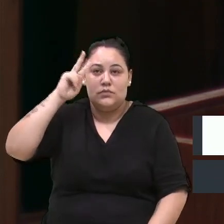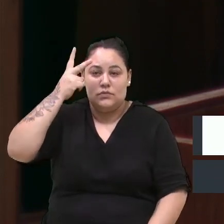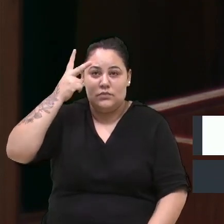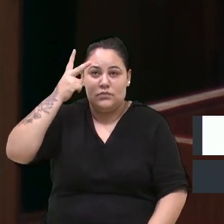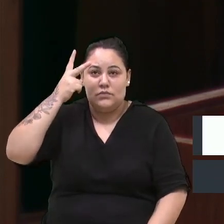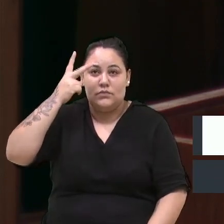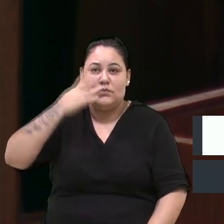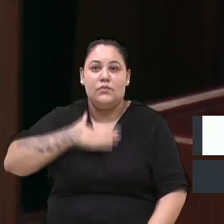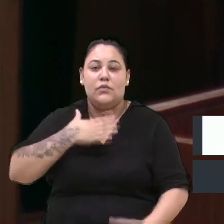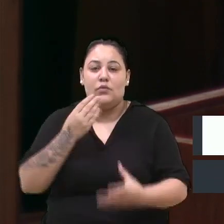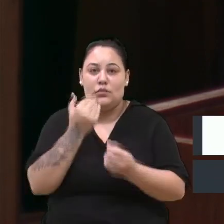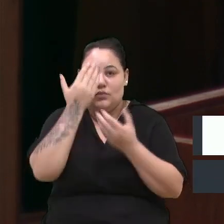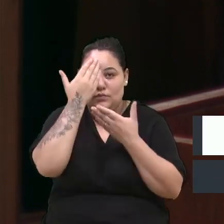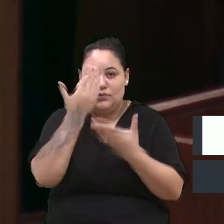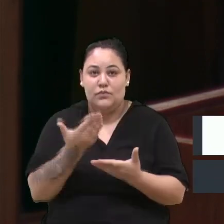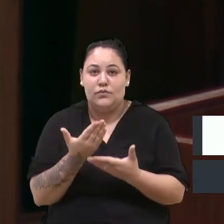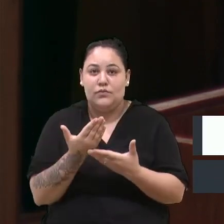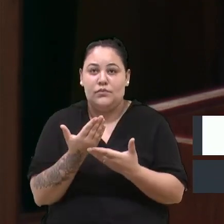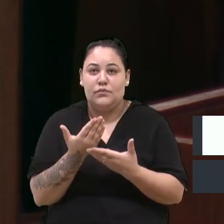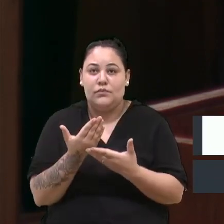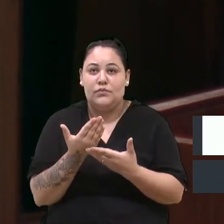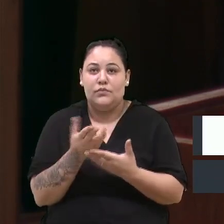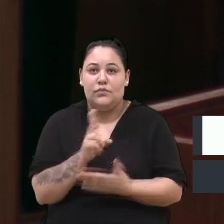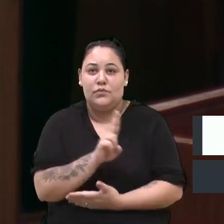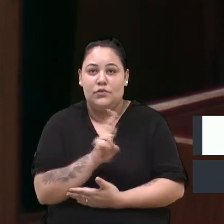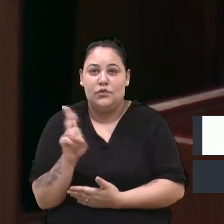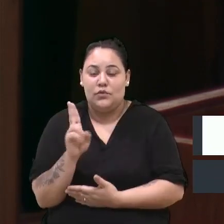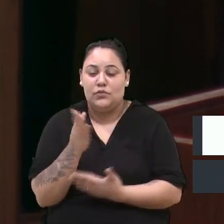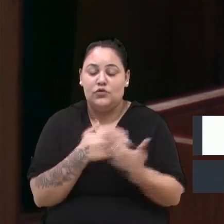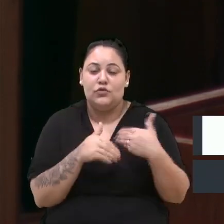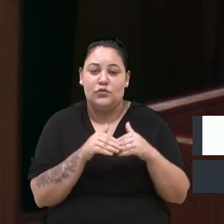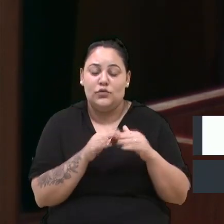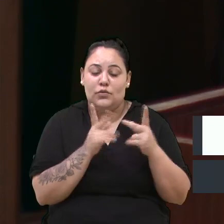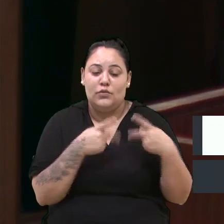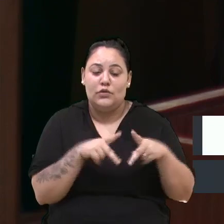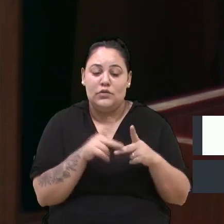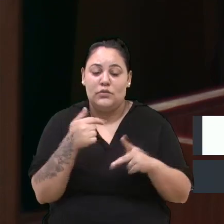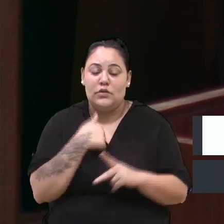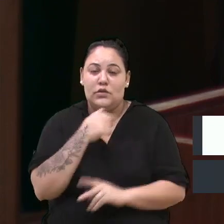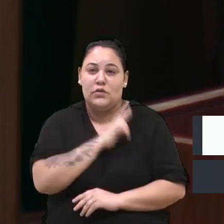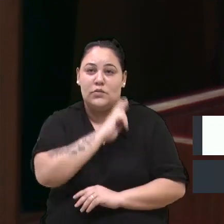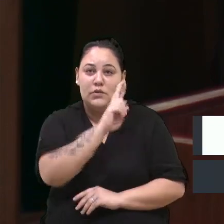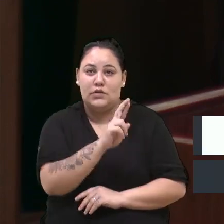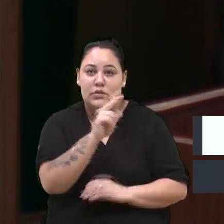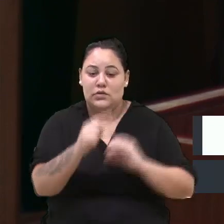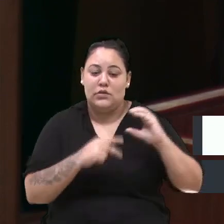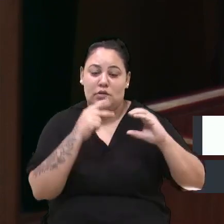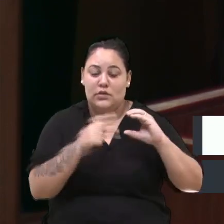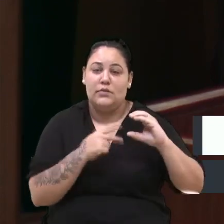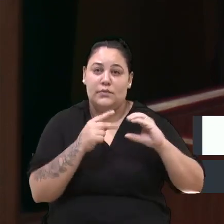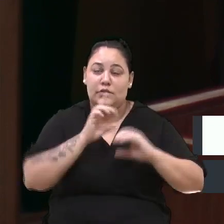meu muito obrigado em nome de todo o povo que eu represento nessa casa e que, se